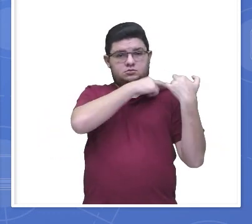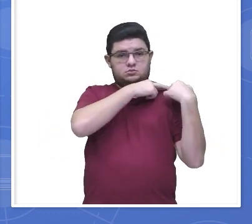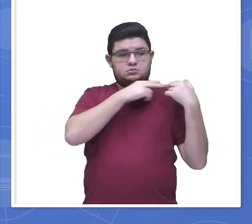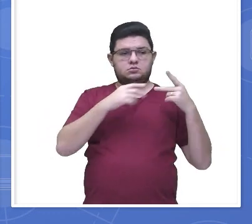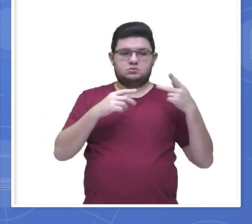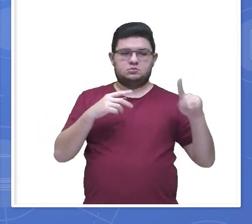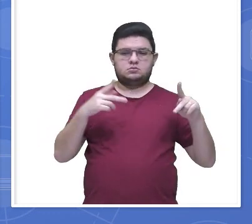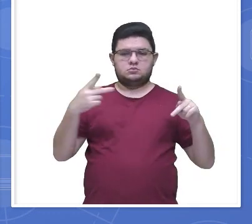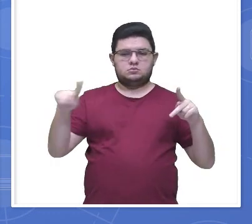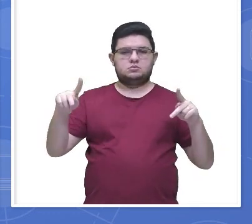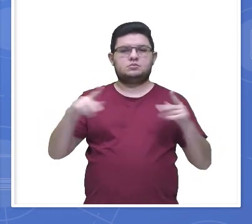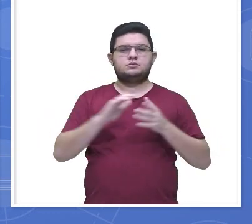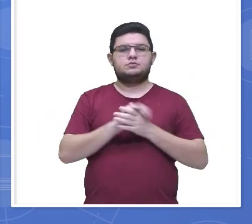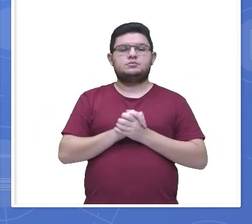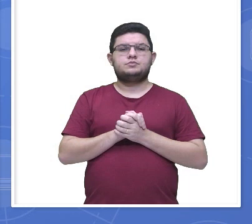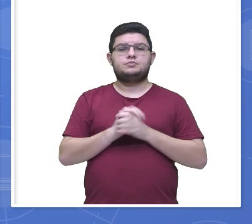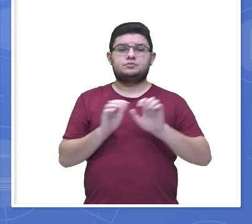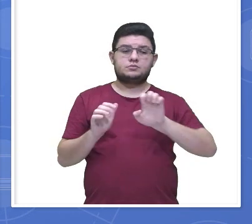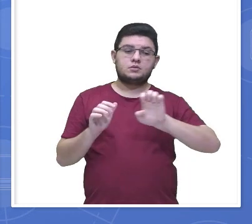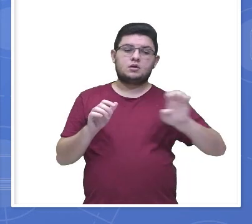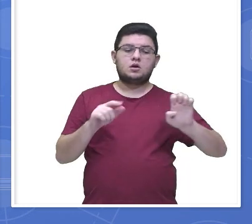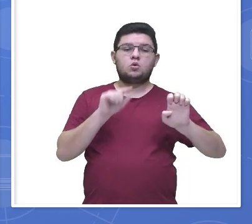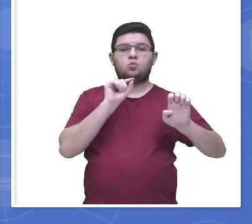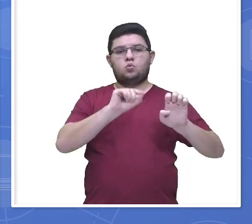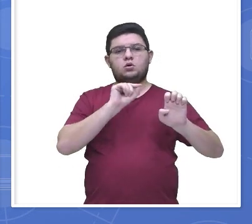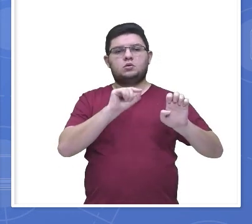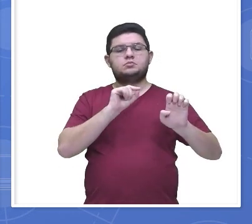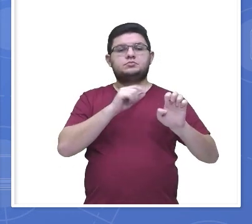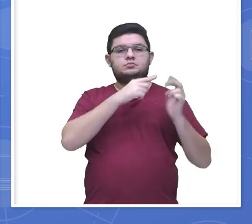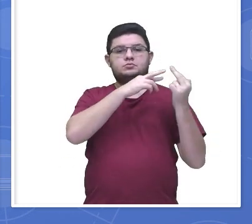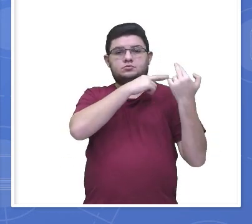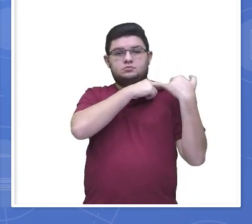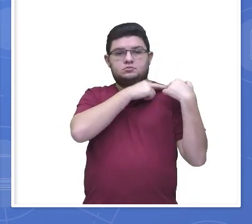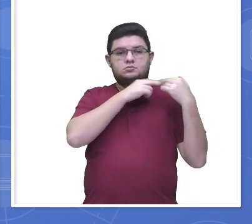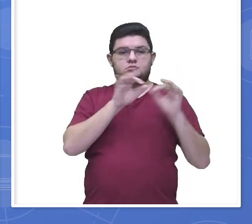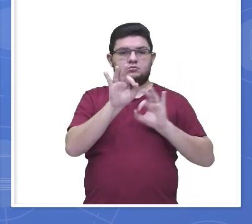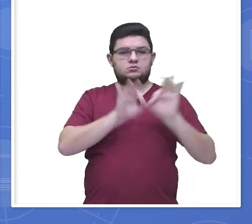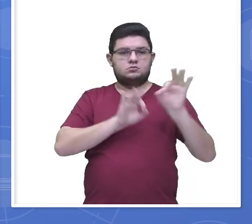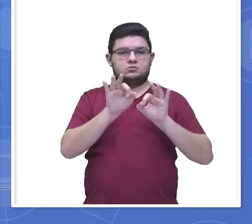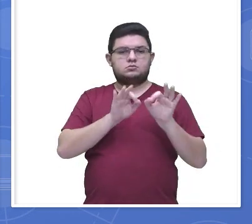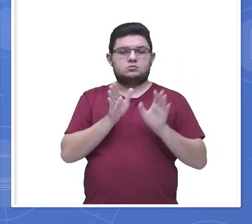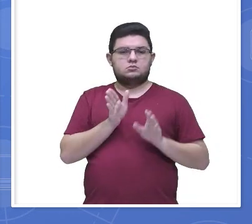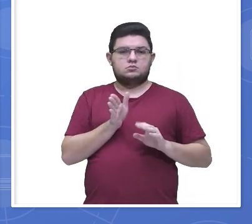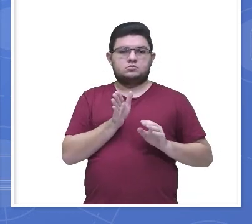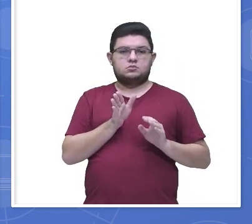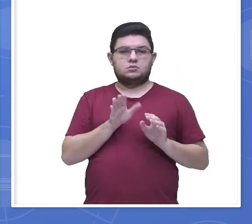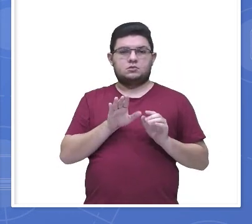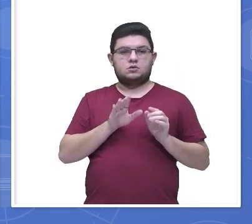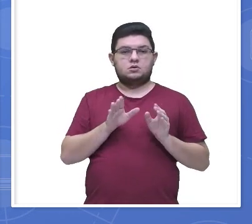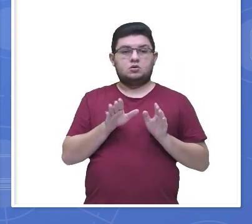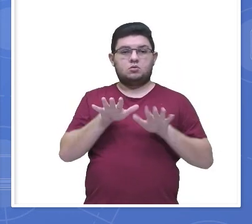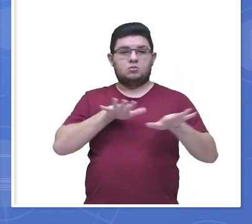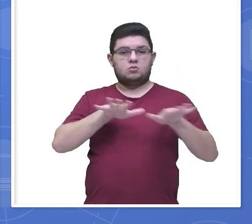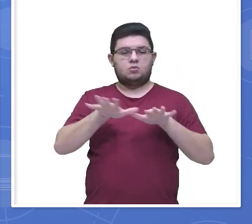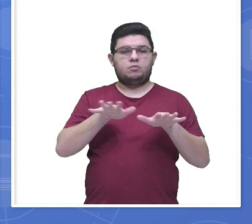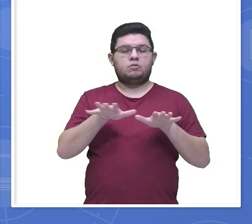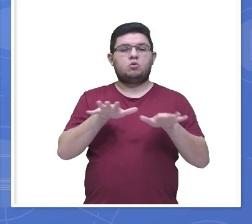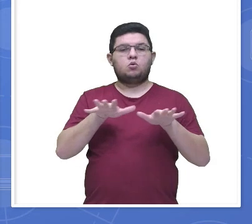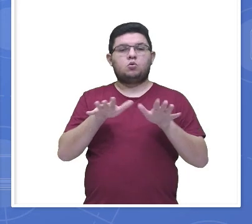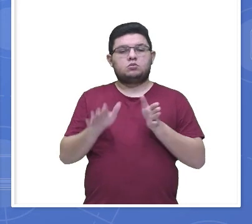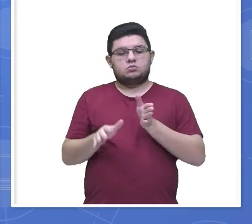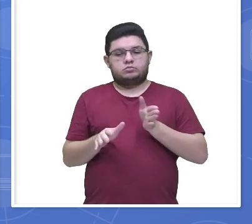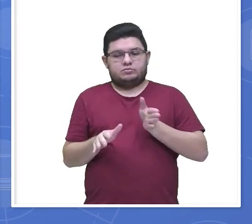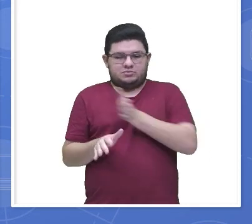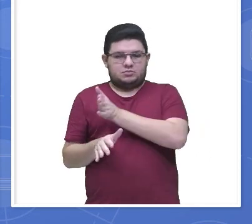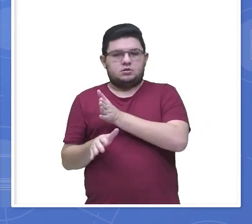metade esquerda, ela controla o lado oposto do organismo, ou seja, a ordem dos movimentos dirigidos para o